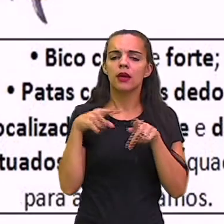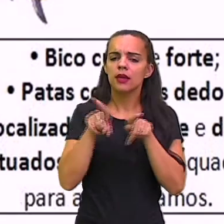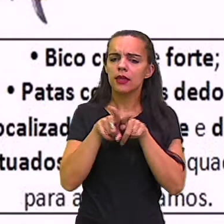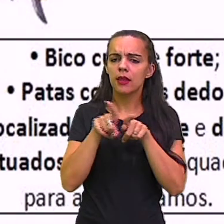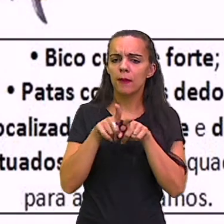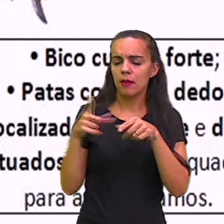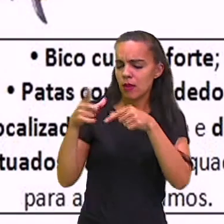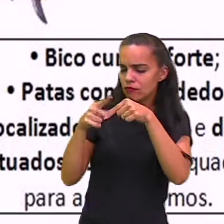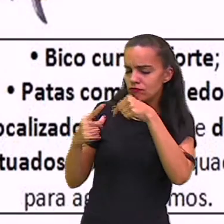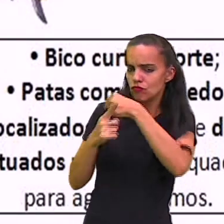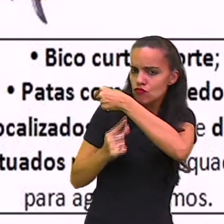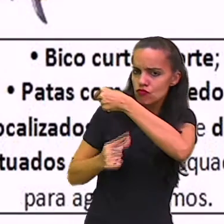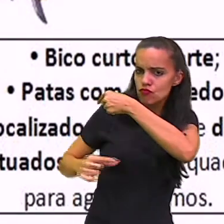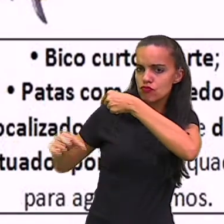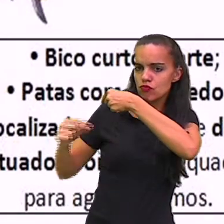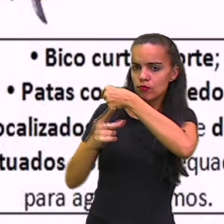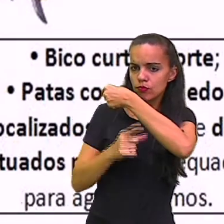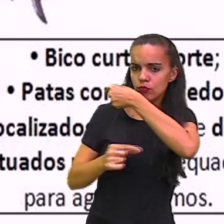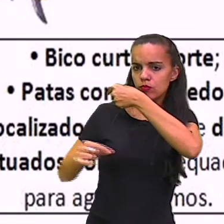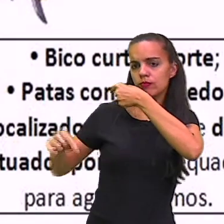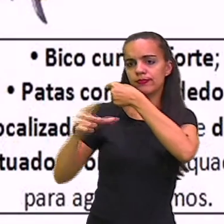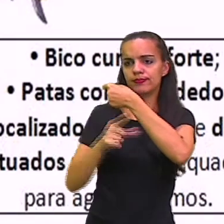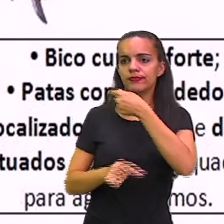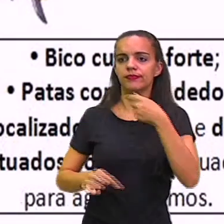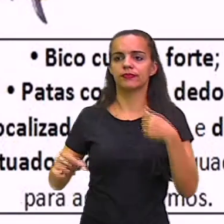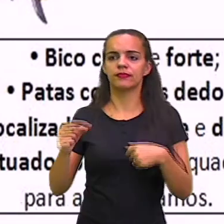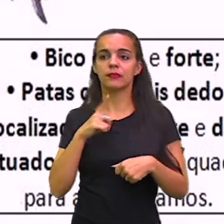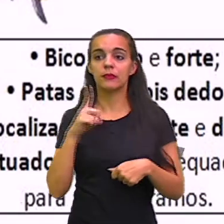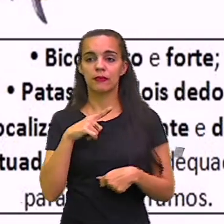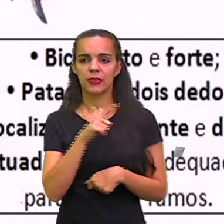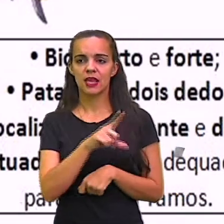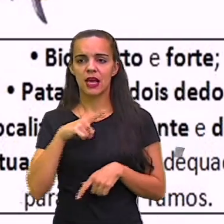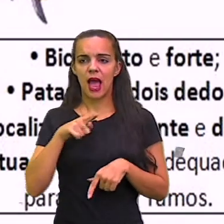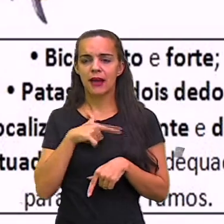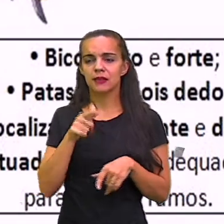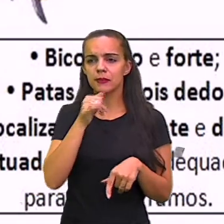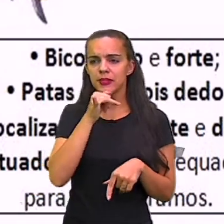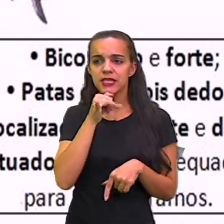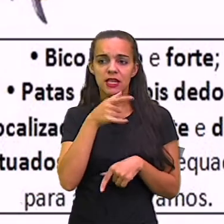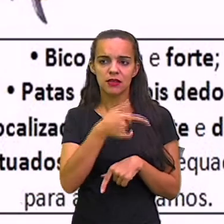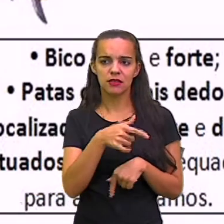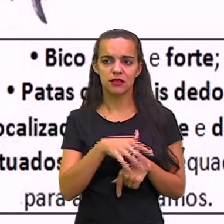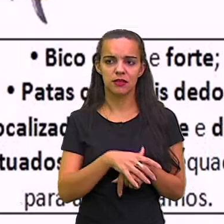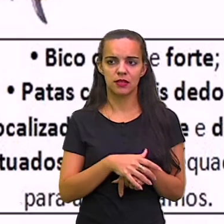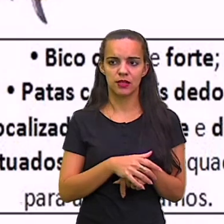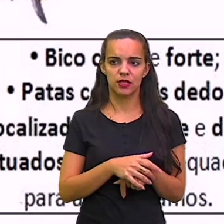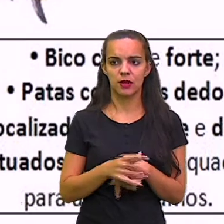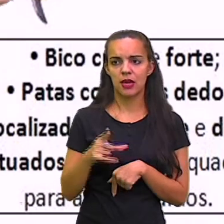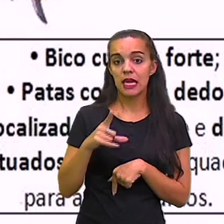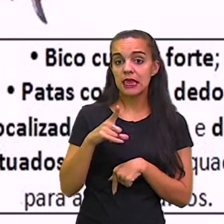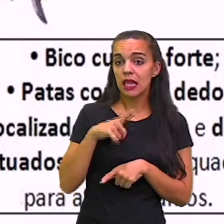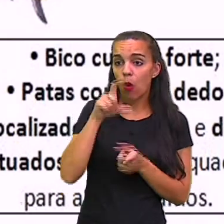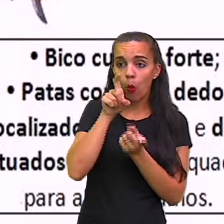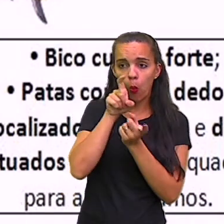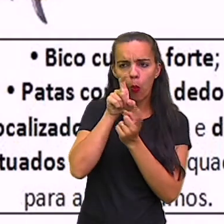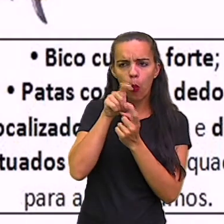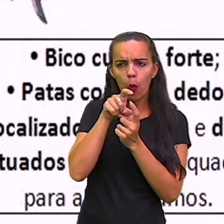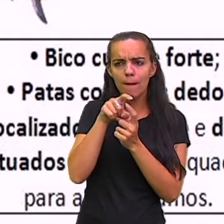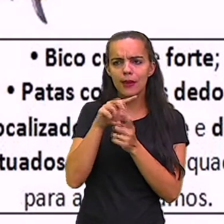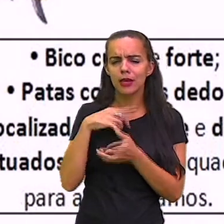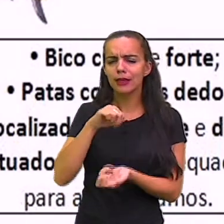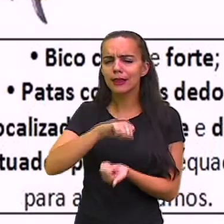elas perderam as penas as patas das aves estão e exibindo também